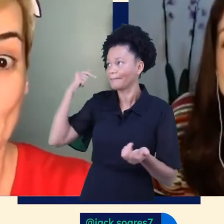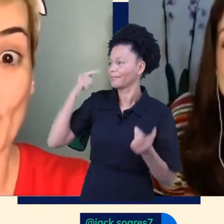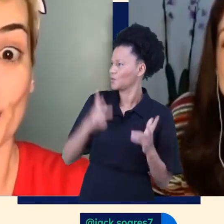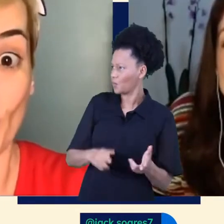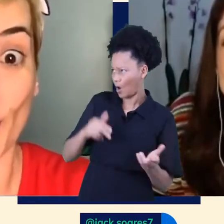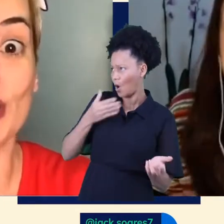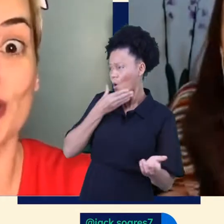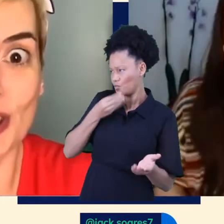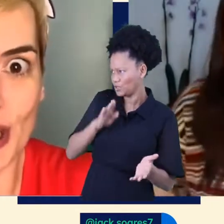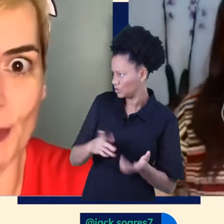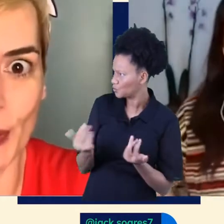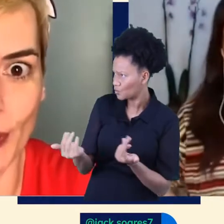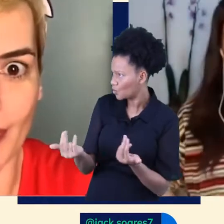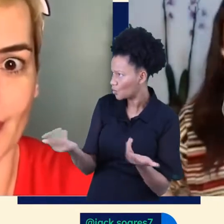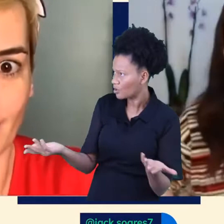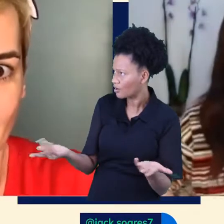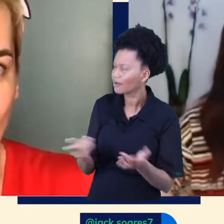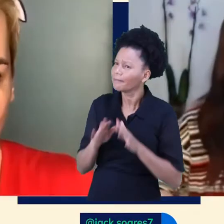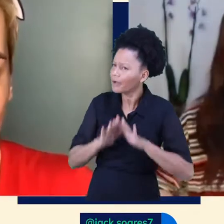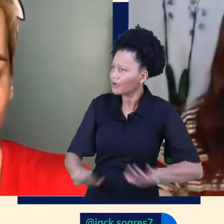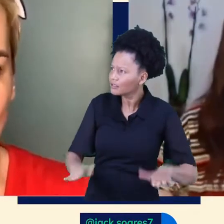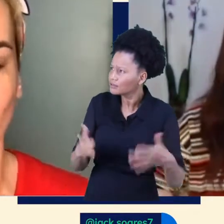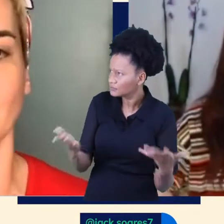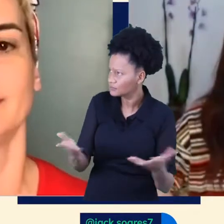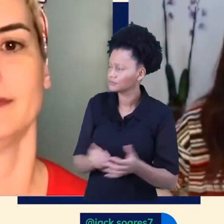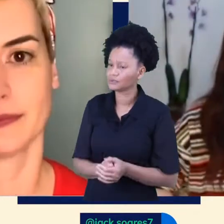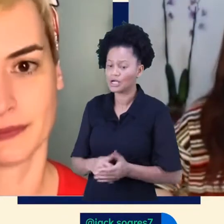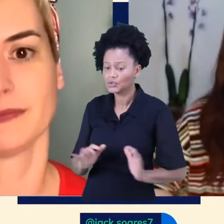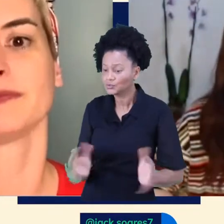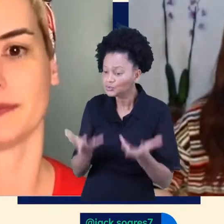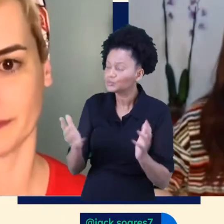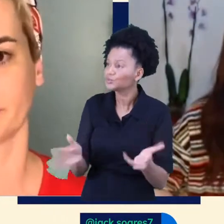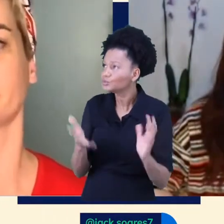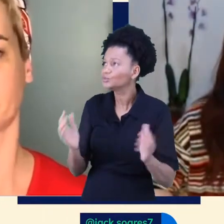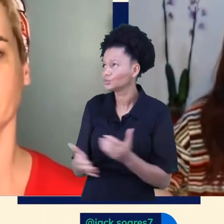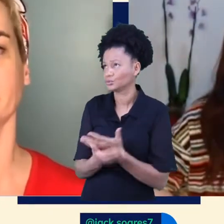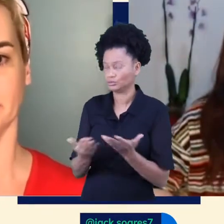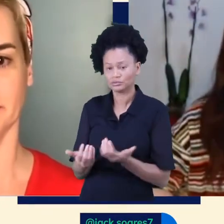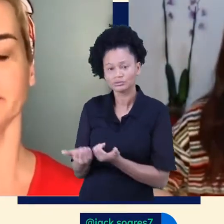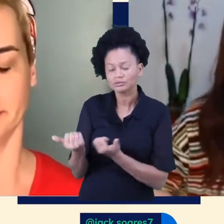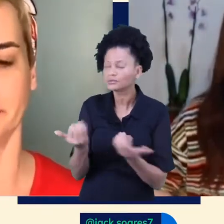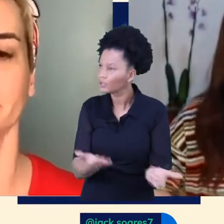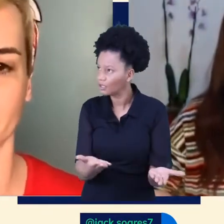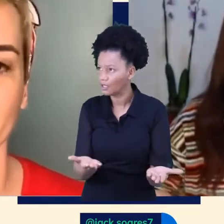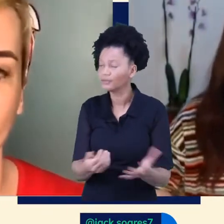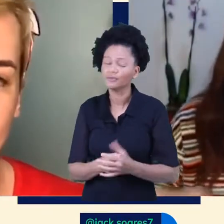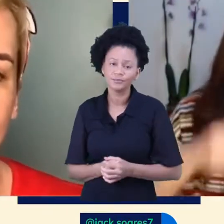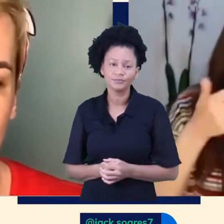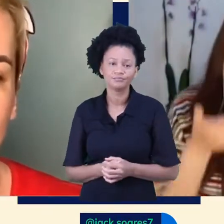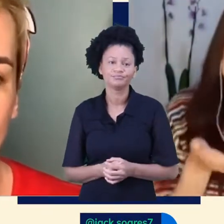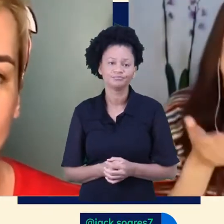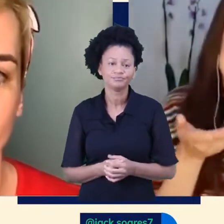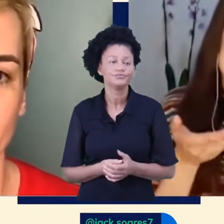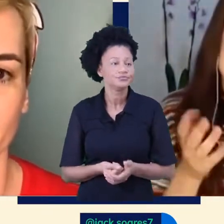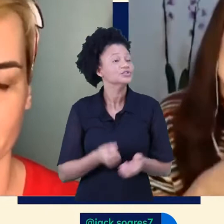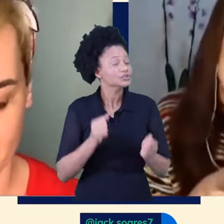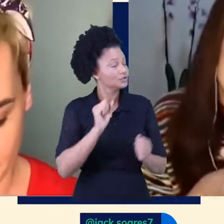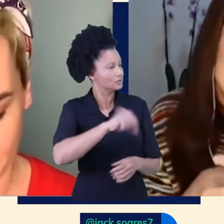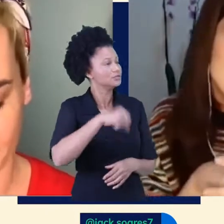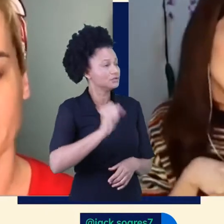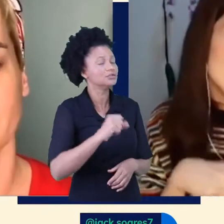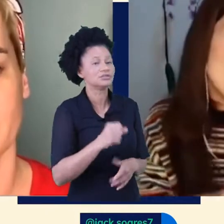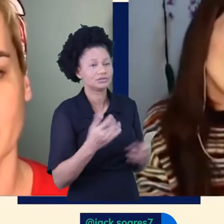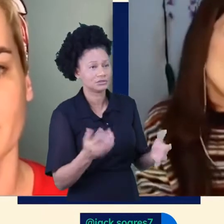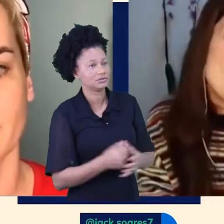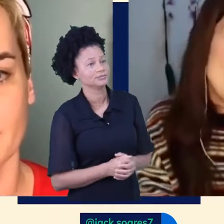Então é bem isso, o estímulo que foi dado. Exatamente. Exatamente. Então, assim, quando a gente diz, não, o